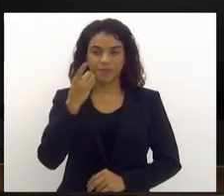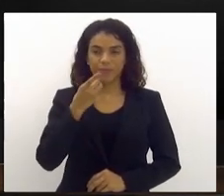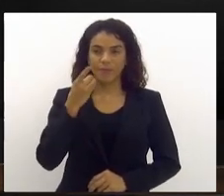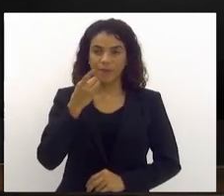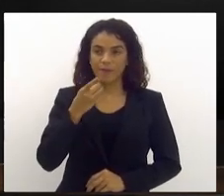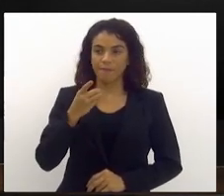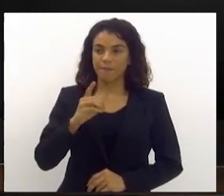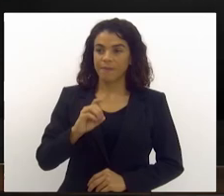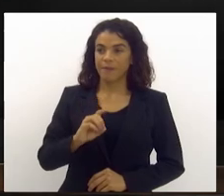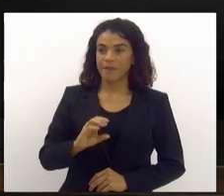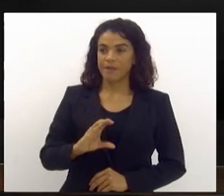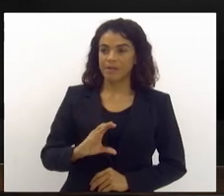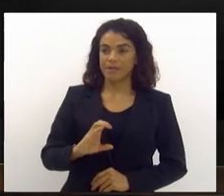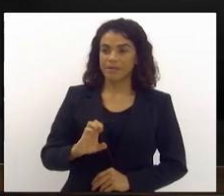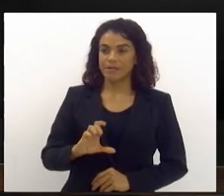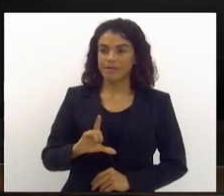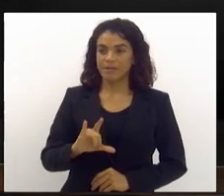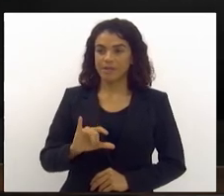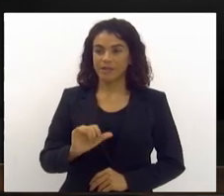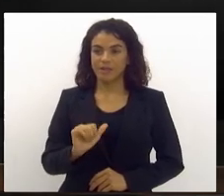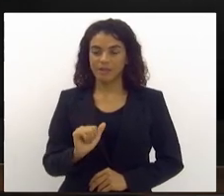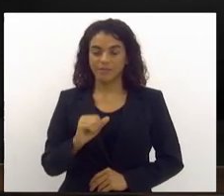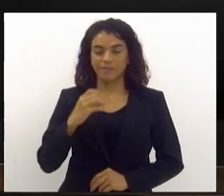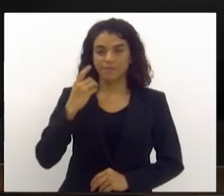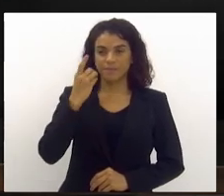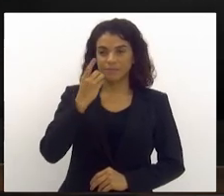deputada Célia Jordão,